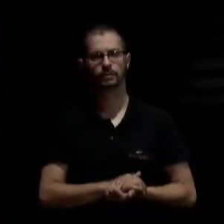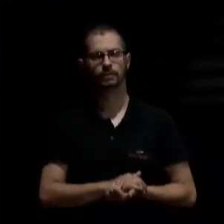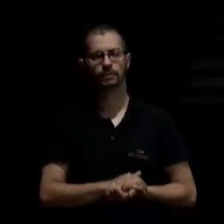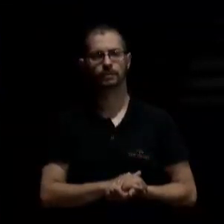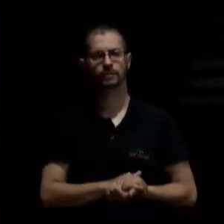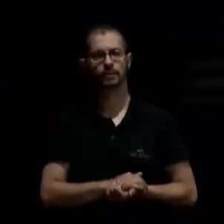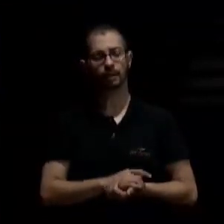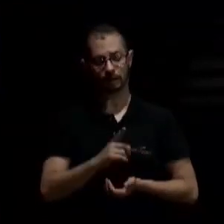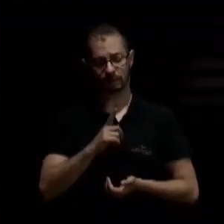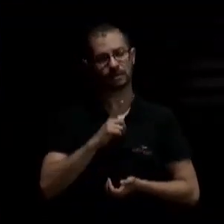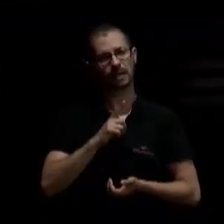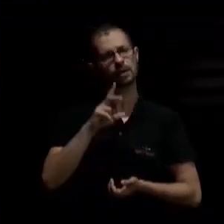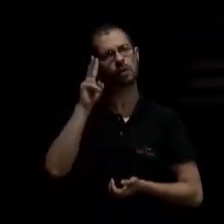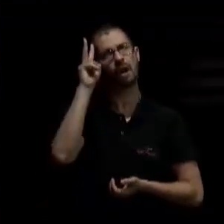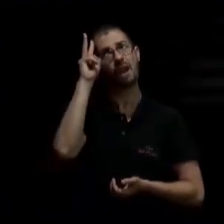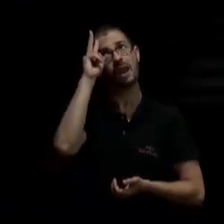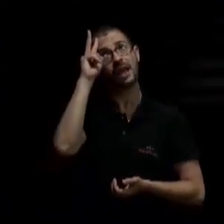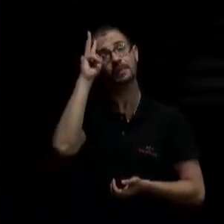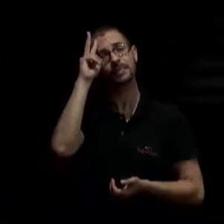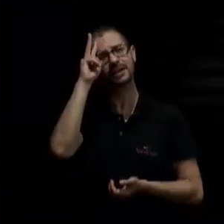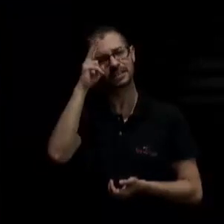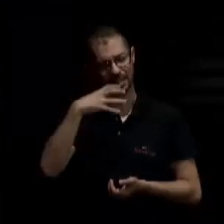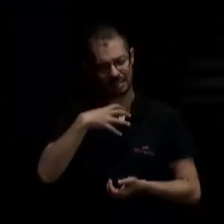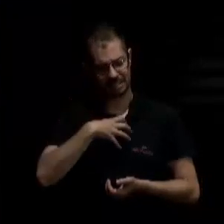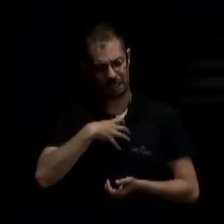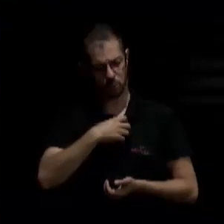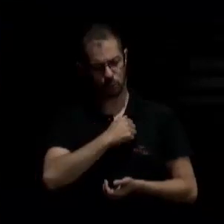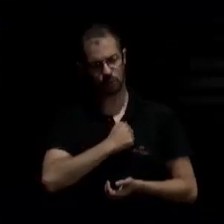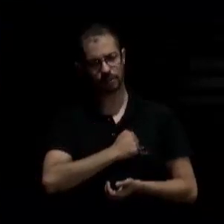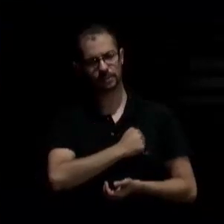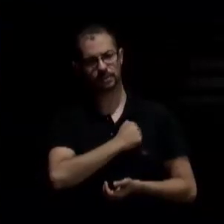com lembranças dela, sentindo saudade.